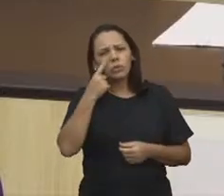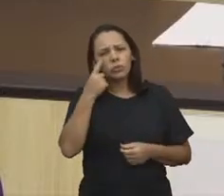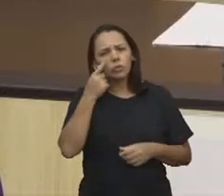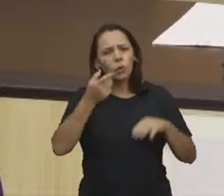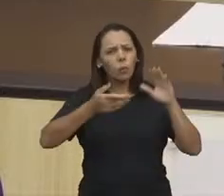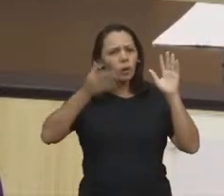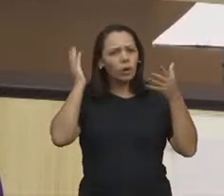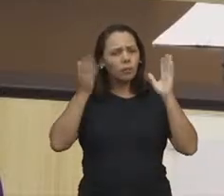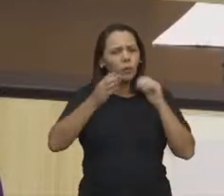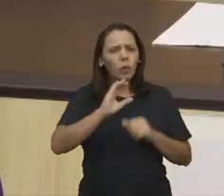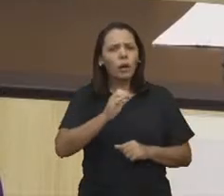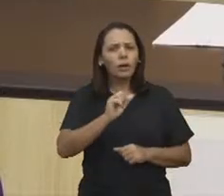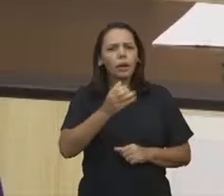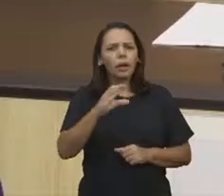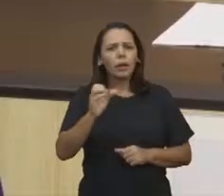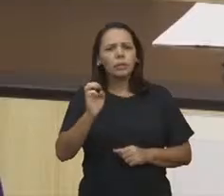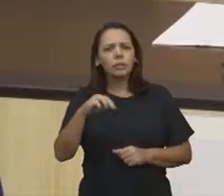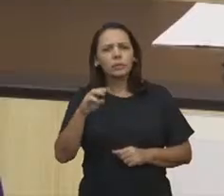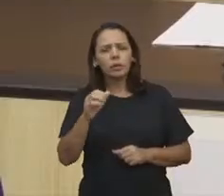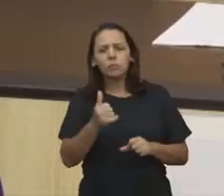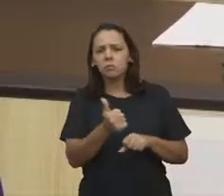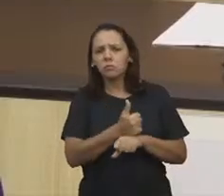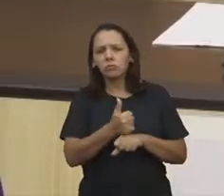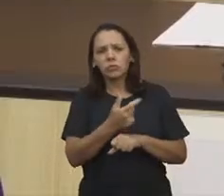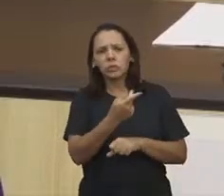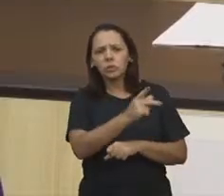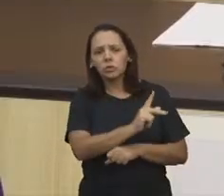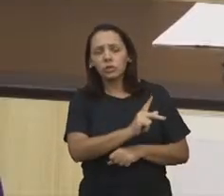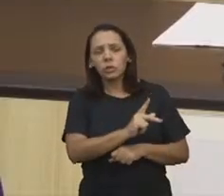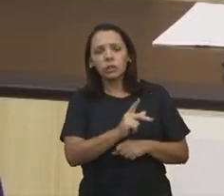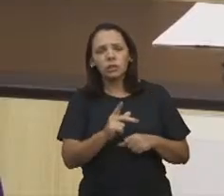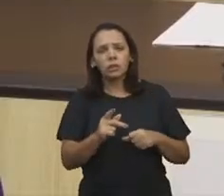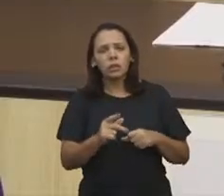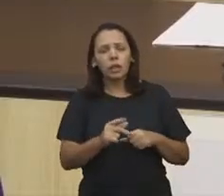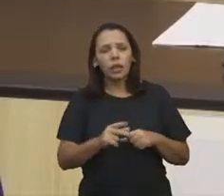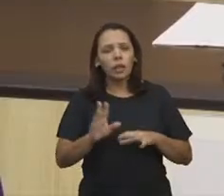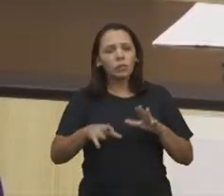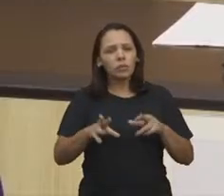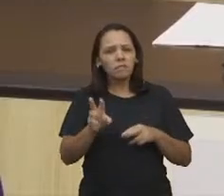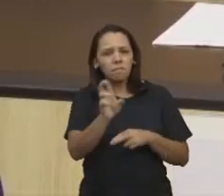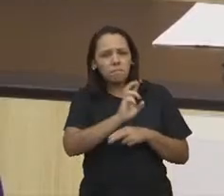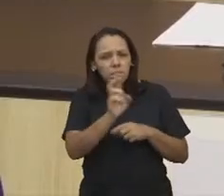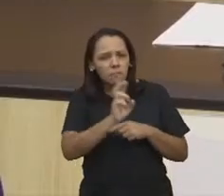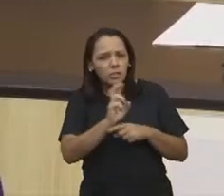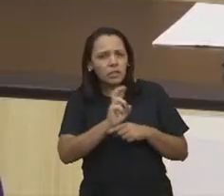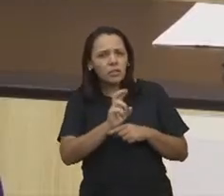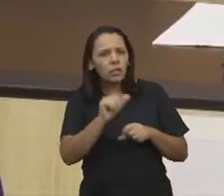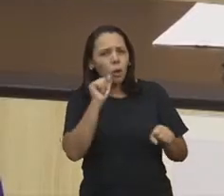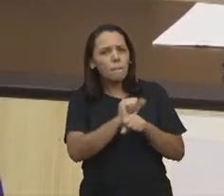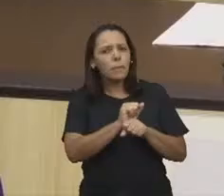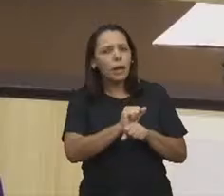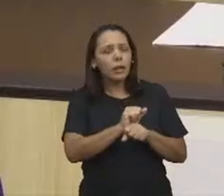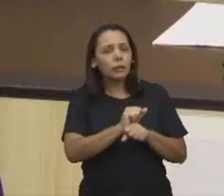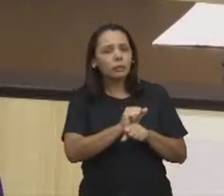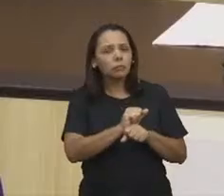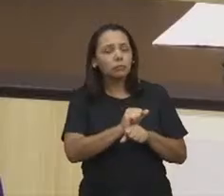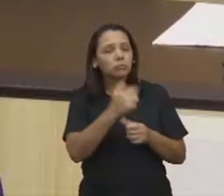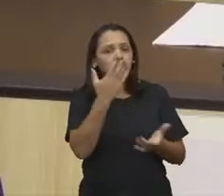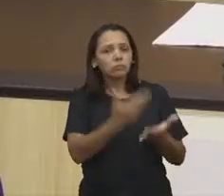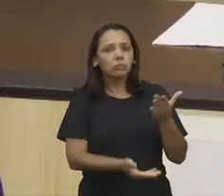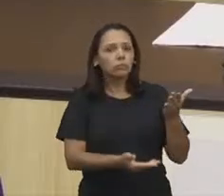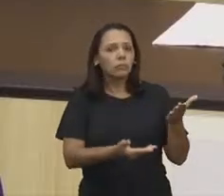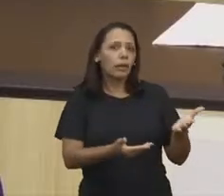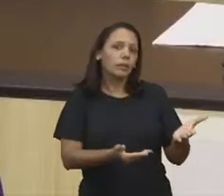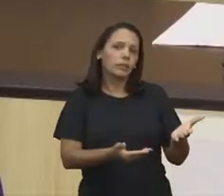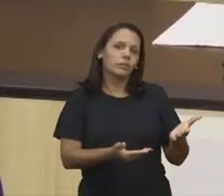gente vê... Né, e está fazendo o papel deles também, a fiscalização que para, e muitas vezes vai aprender desse caminhão, é o caminhão que eles usam para